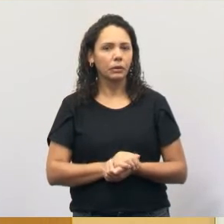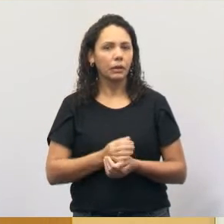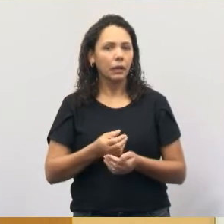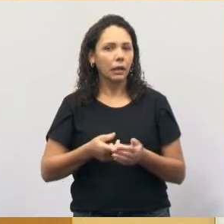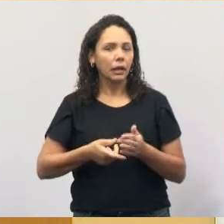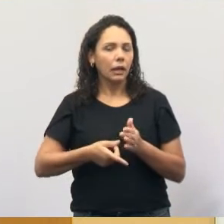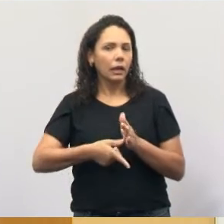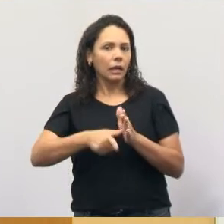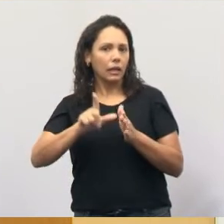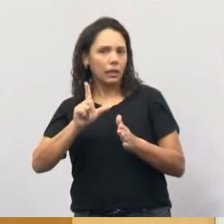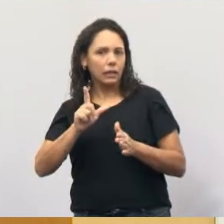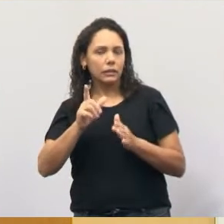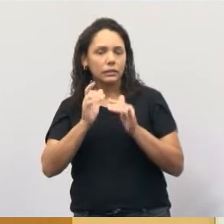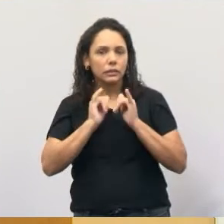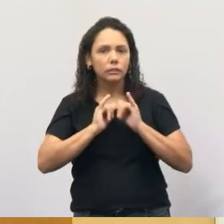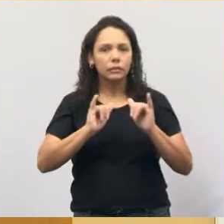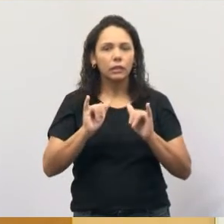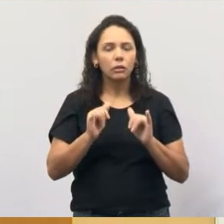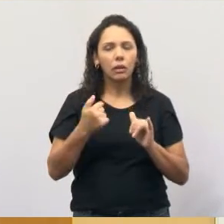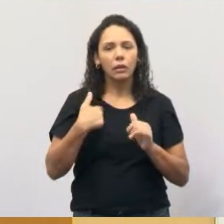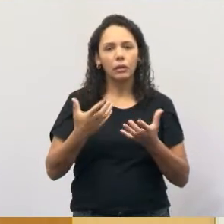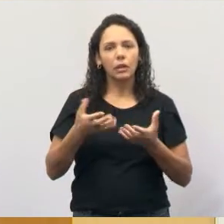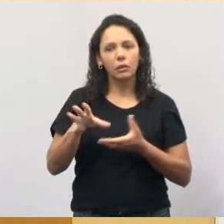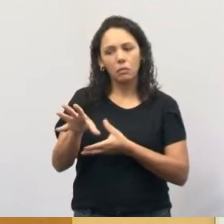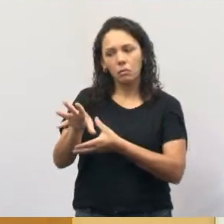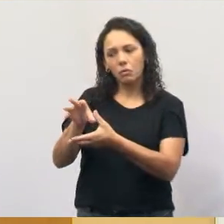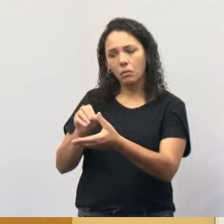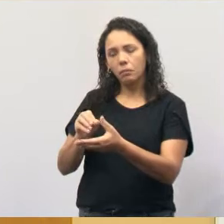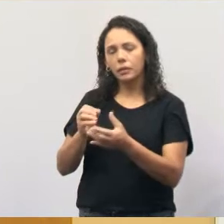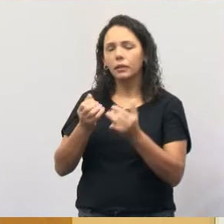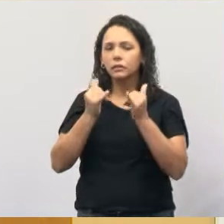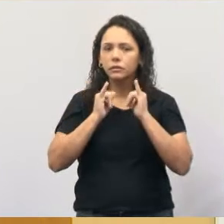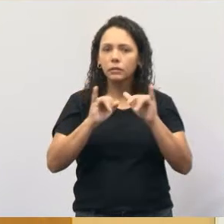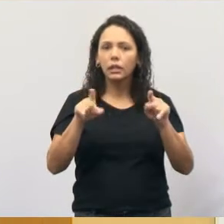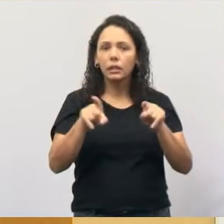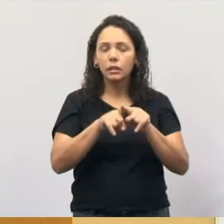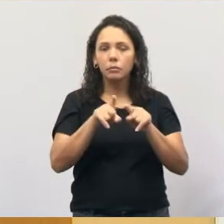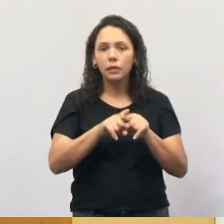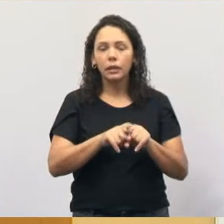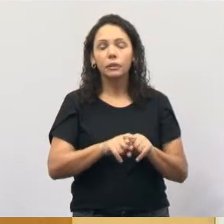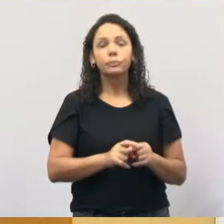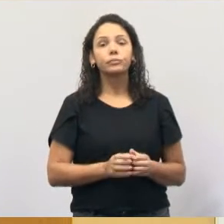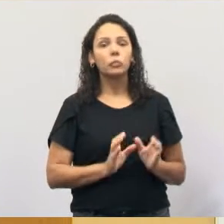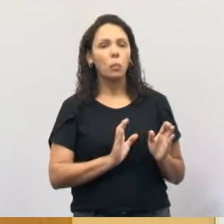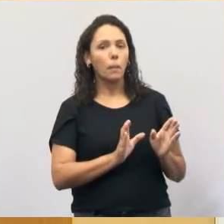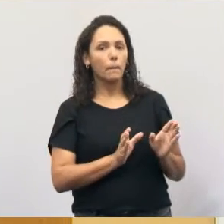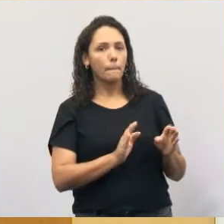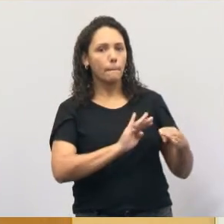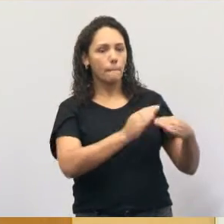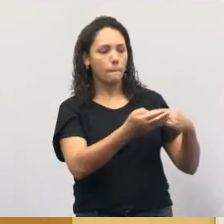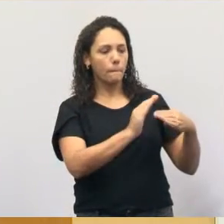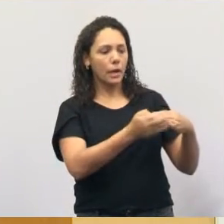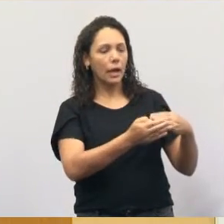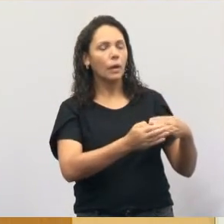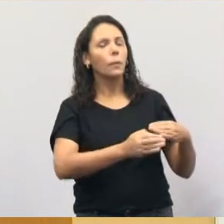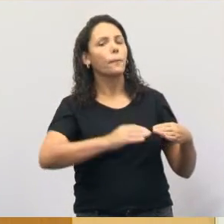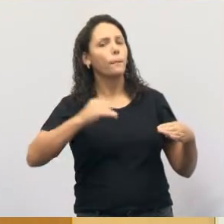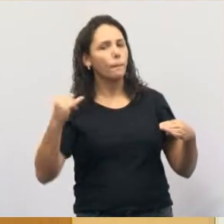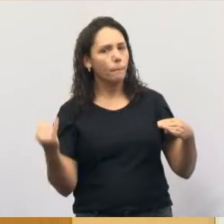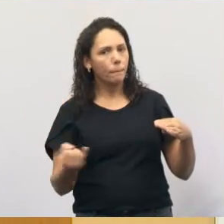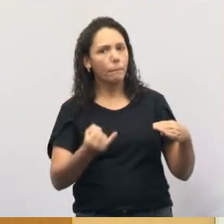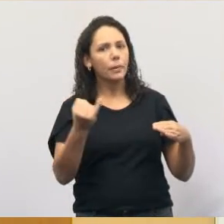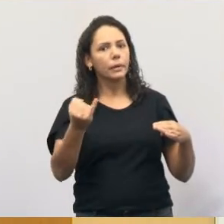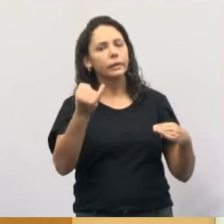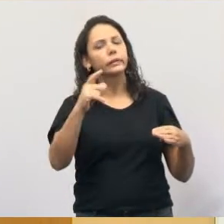dizer o quanto é importante o trabalho cultural nas comunidades e que isso quanto traz de benefício para a